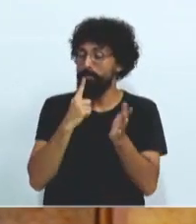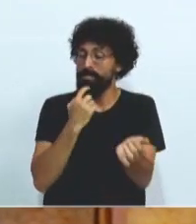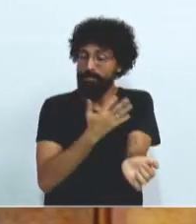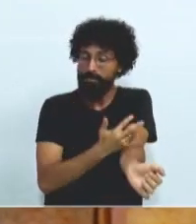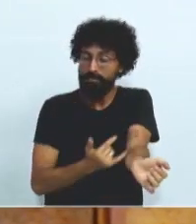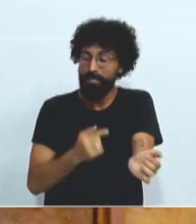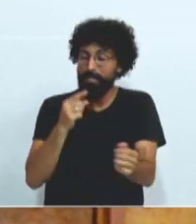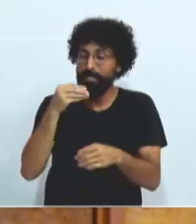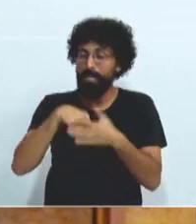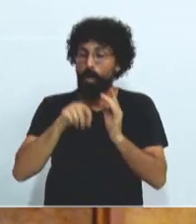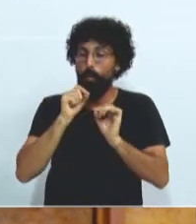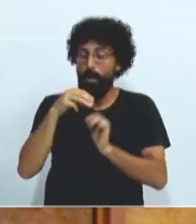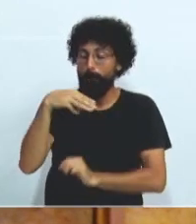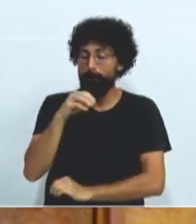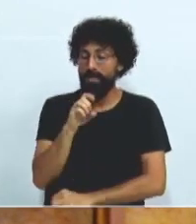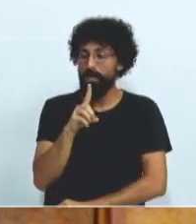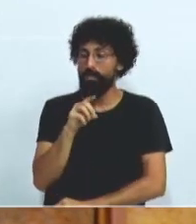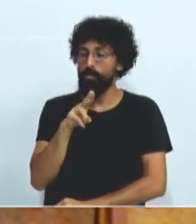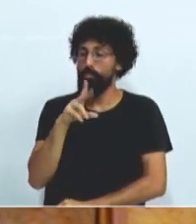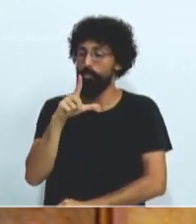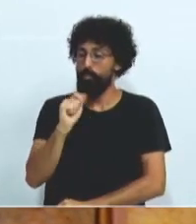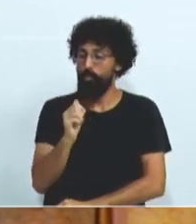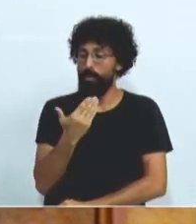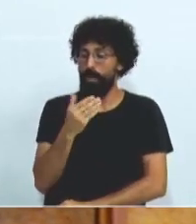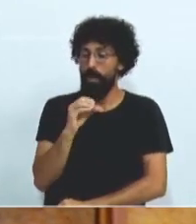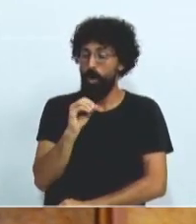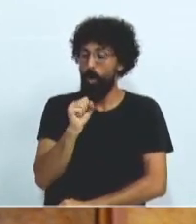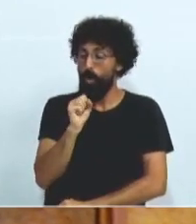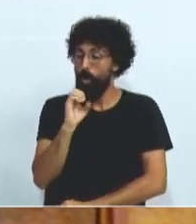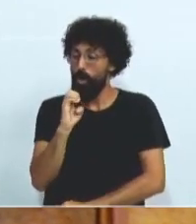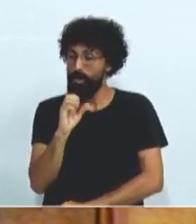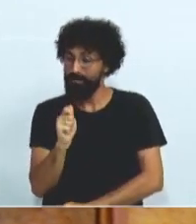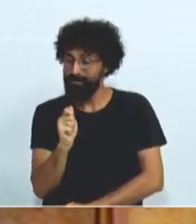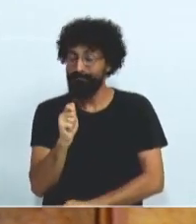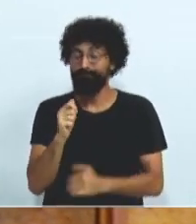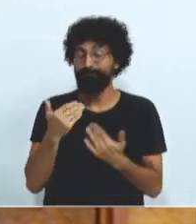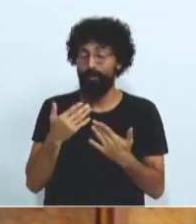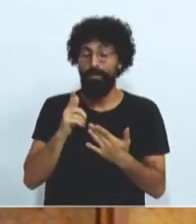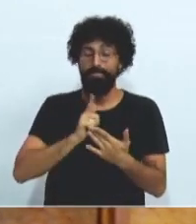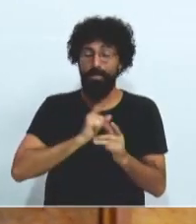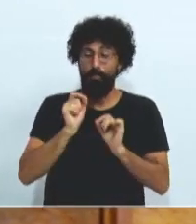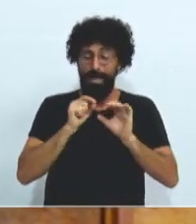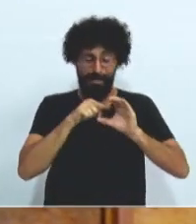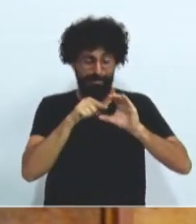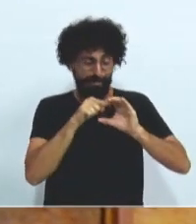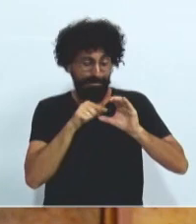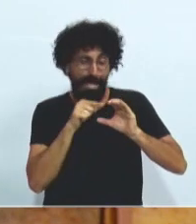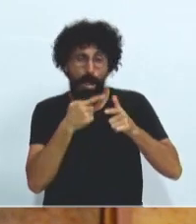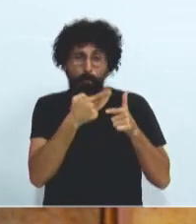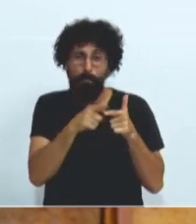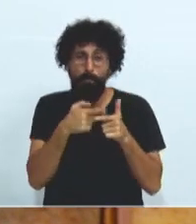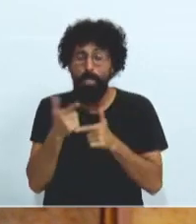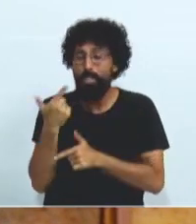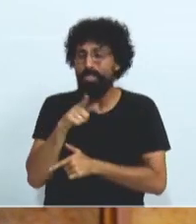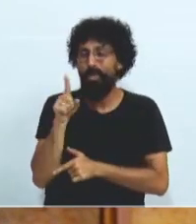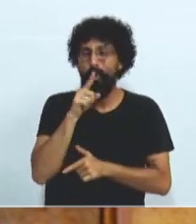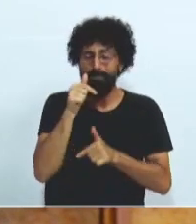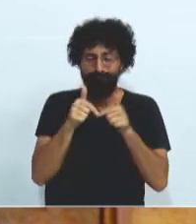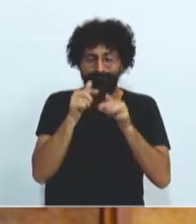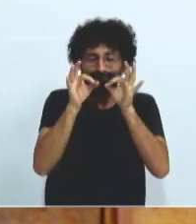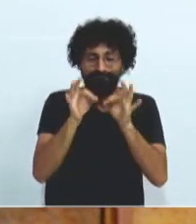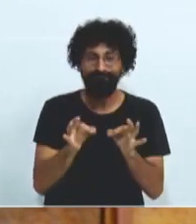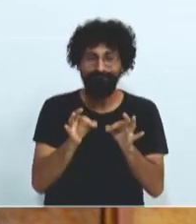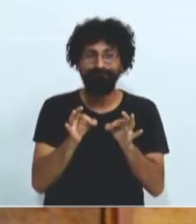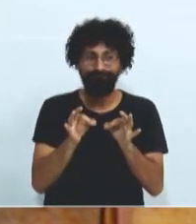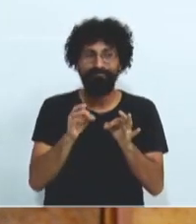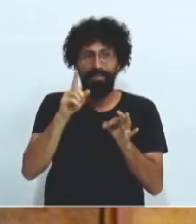óssea. Então, é um tipo de câncer em que tem umas células muito imaturas, que elas não conseguem fazer a sua função normal. Então, é um tipo de câncer